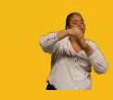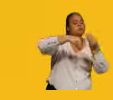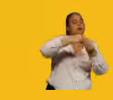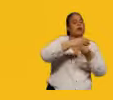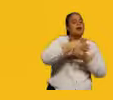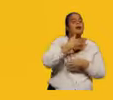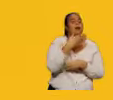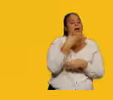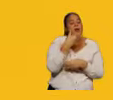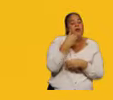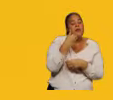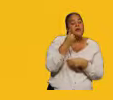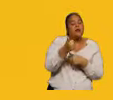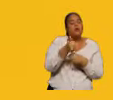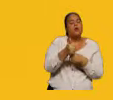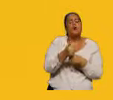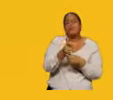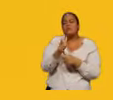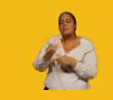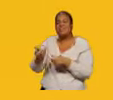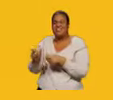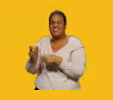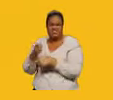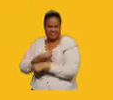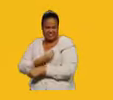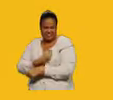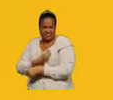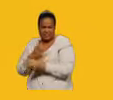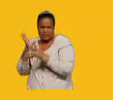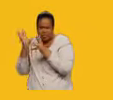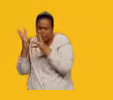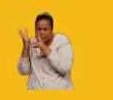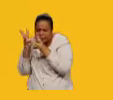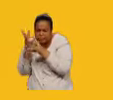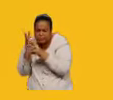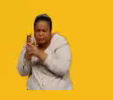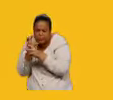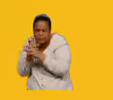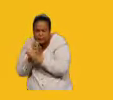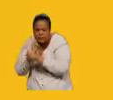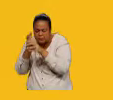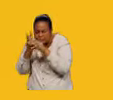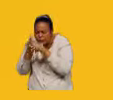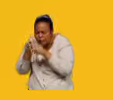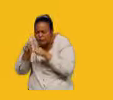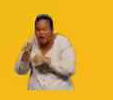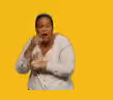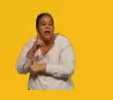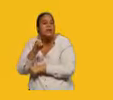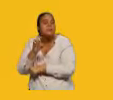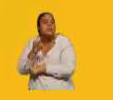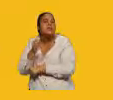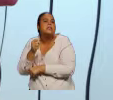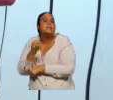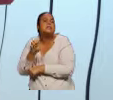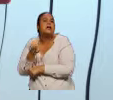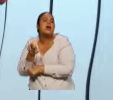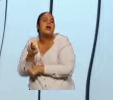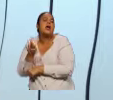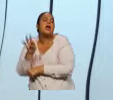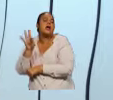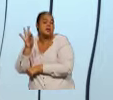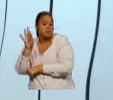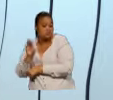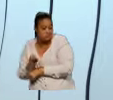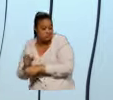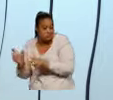numa região de deserto onde você vai ter que fazer por exemplo de salinização da água do mar para ser utilizada ou você vai